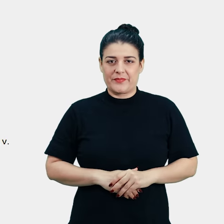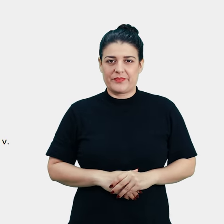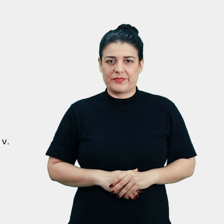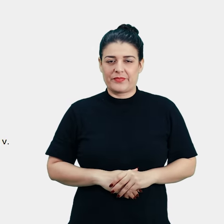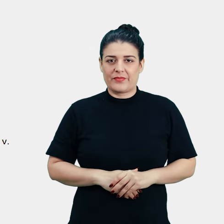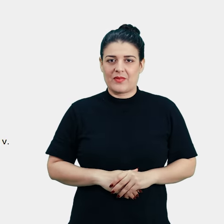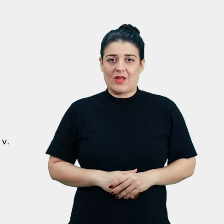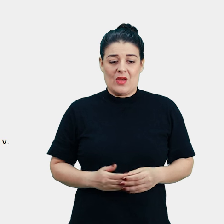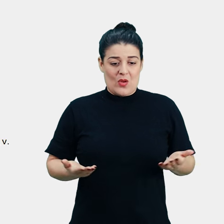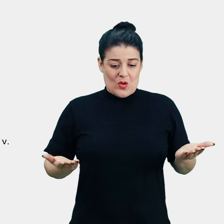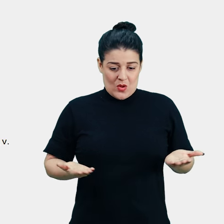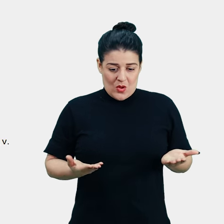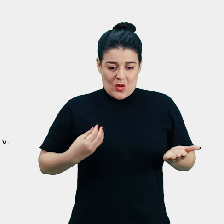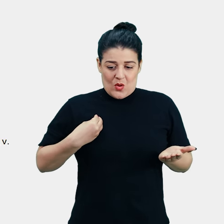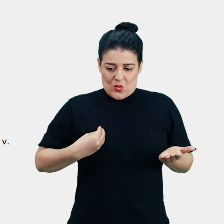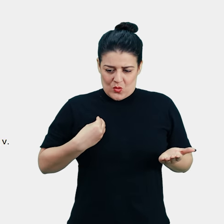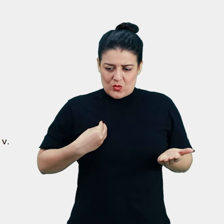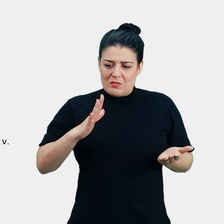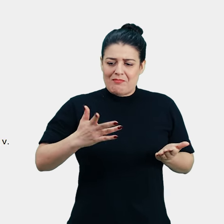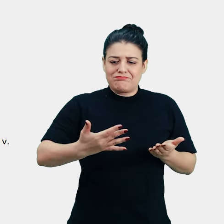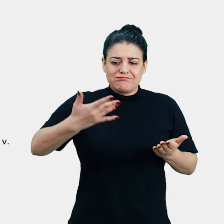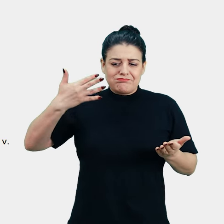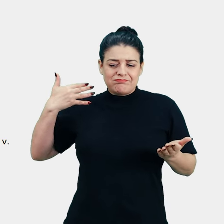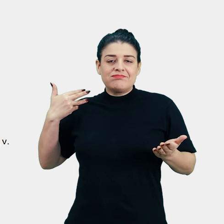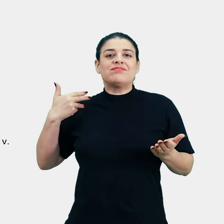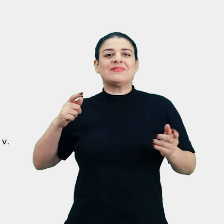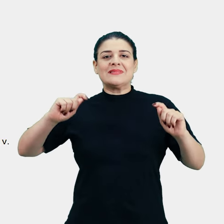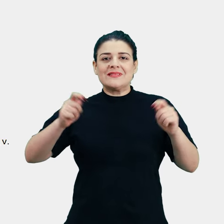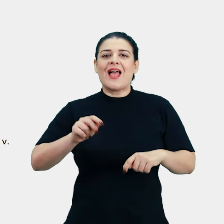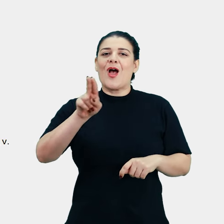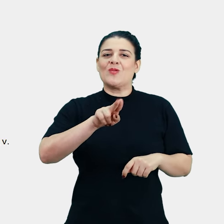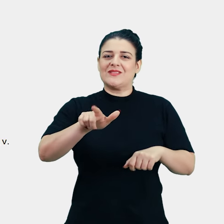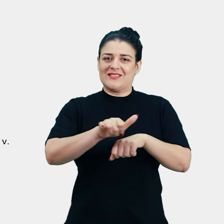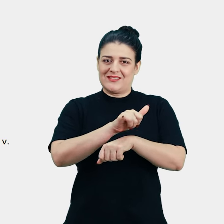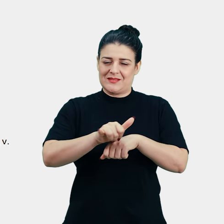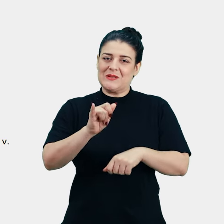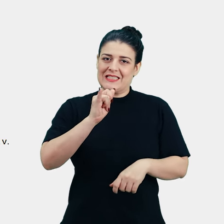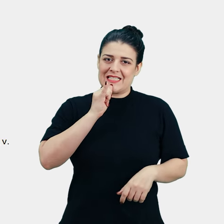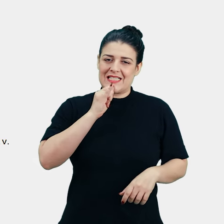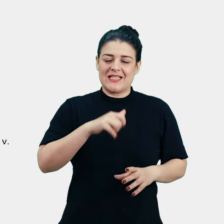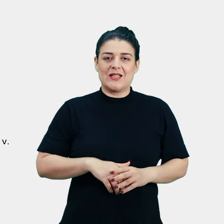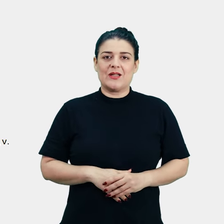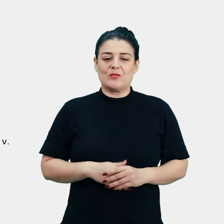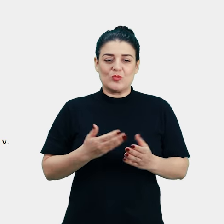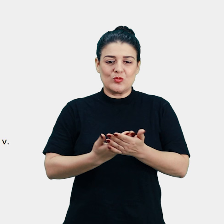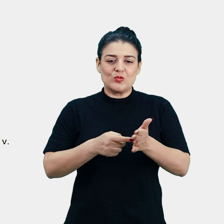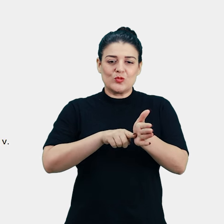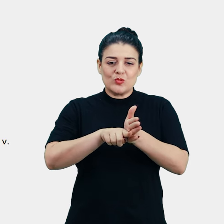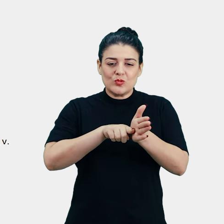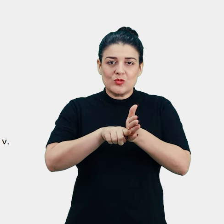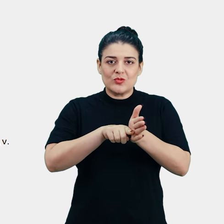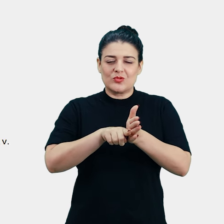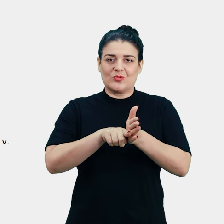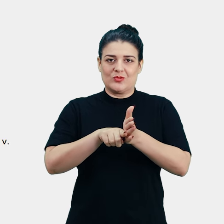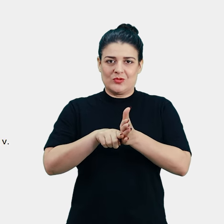hoje, não só hoje, como há muito tempo atrás, a gente pode utilizar a espectrometria de massas, por exemplo, em estudos de